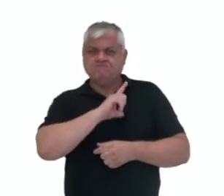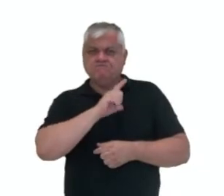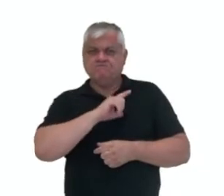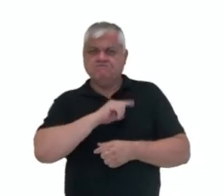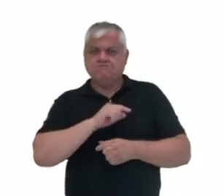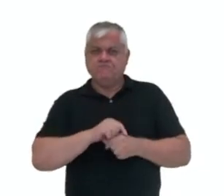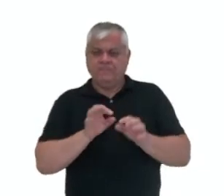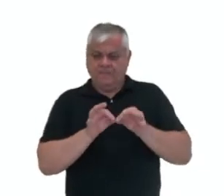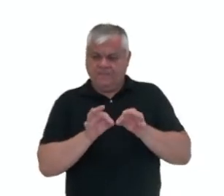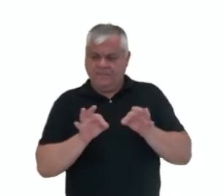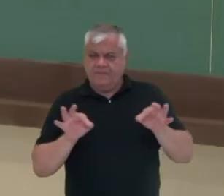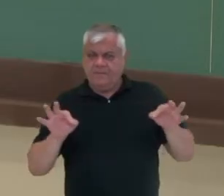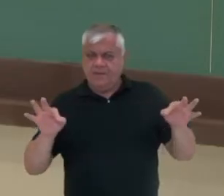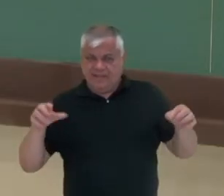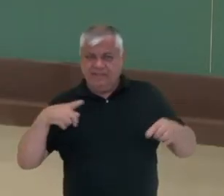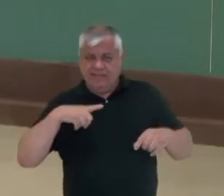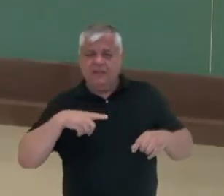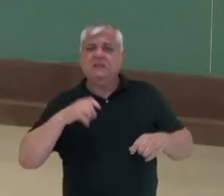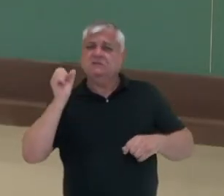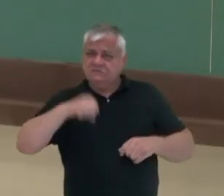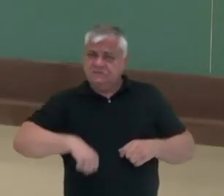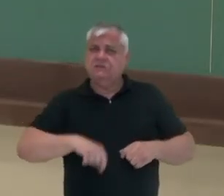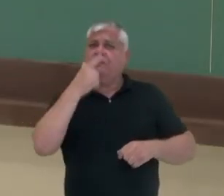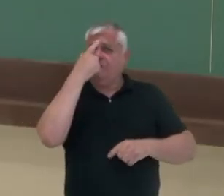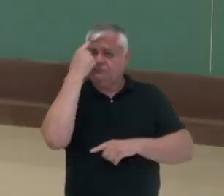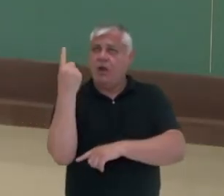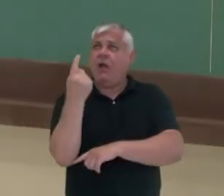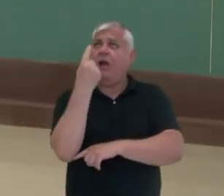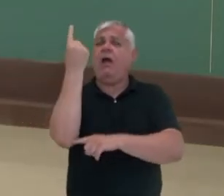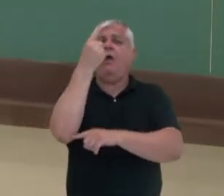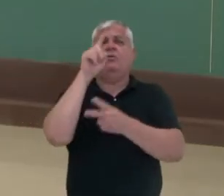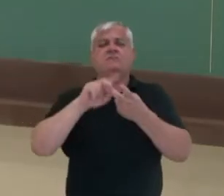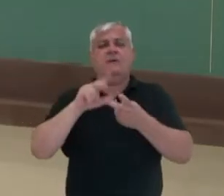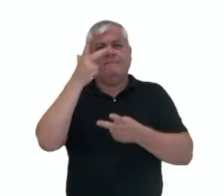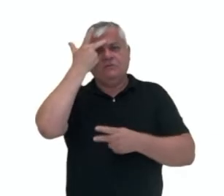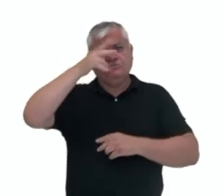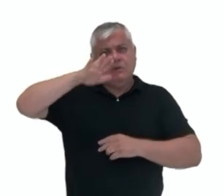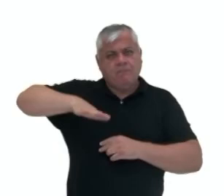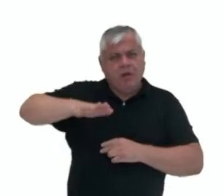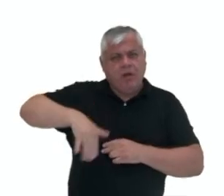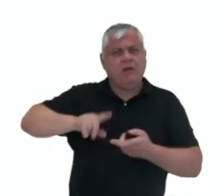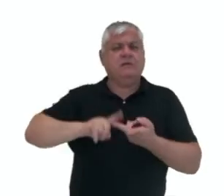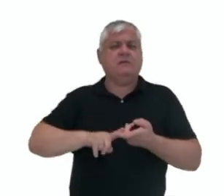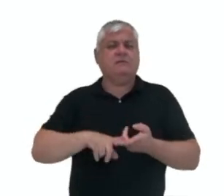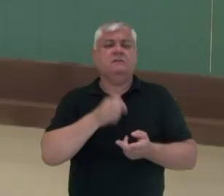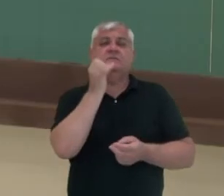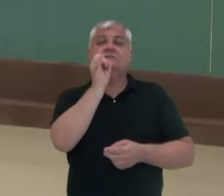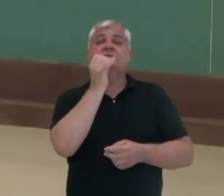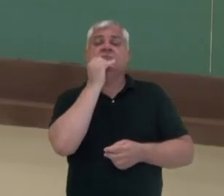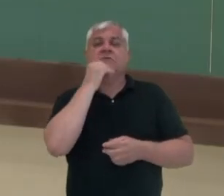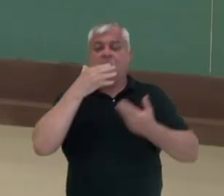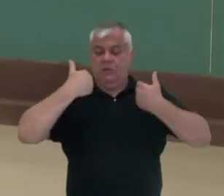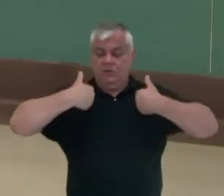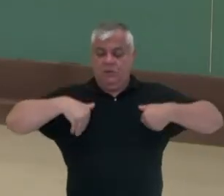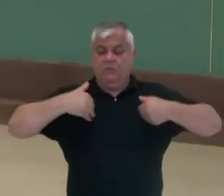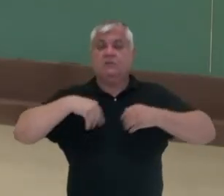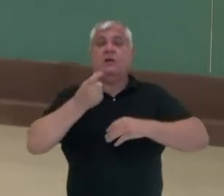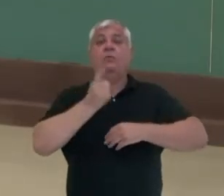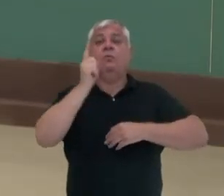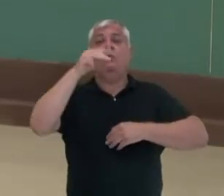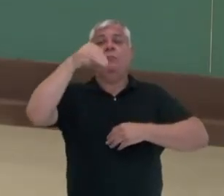comprimentos de camiseta? Claro, existem pessoas mais altas, mais baixas. Se eu, por exemplo, quiser fazer uma camiseta com 1 metro